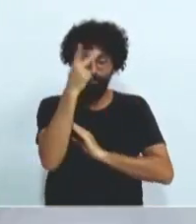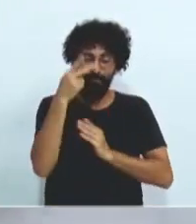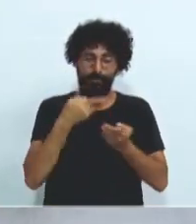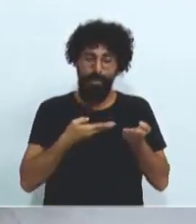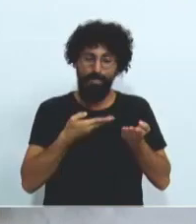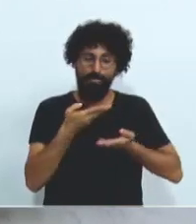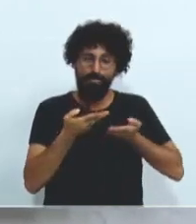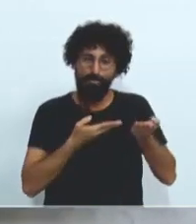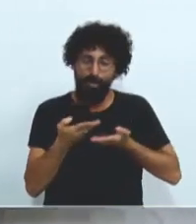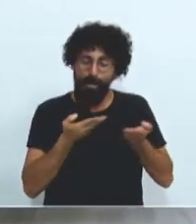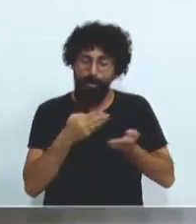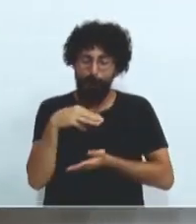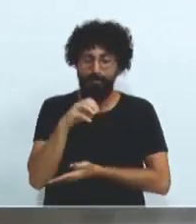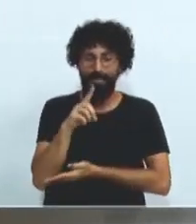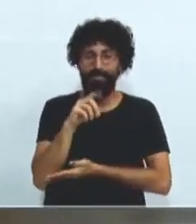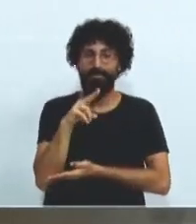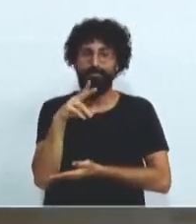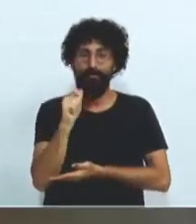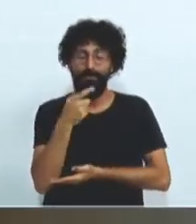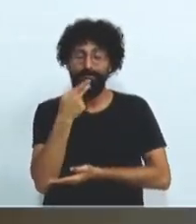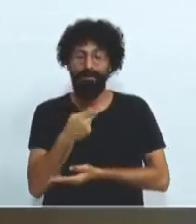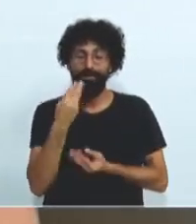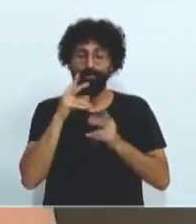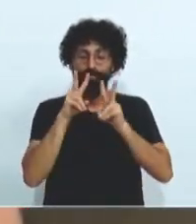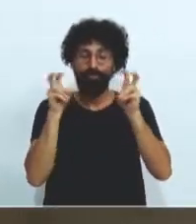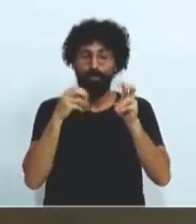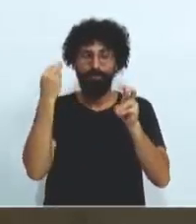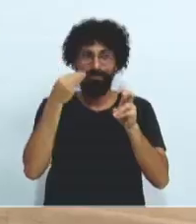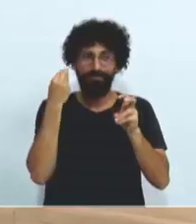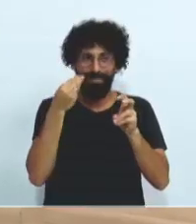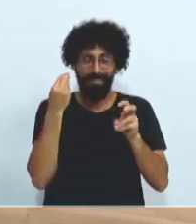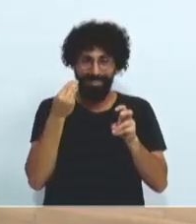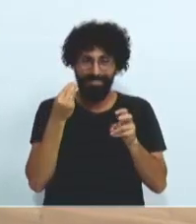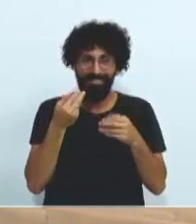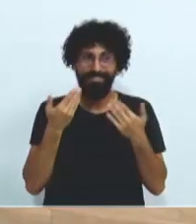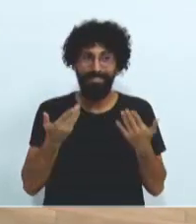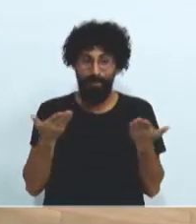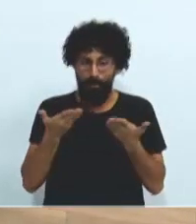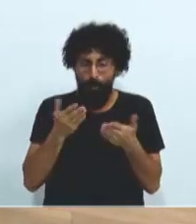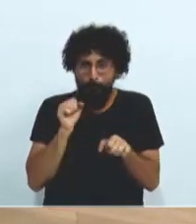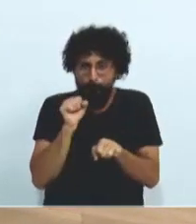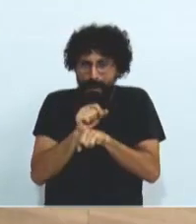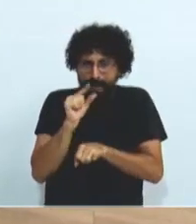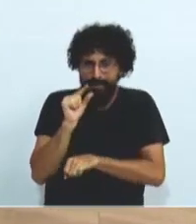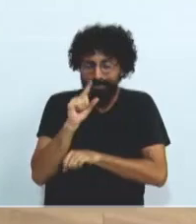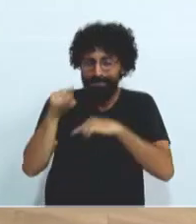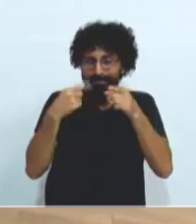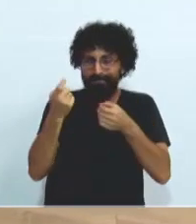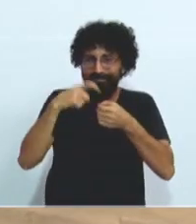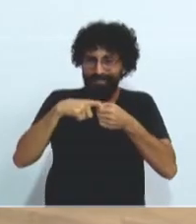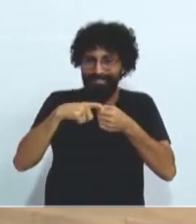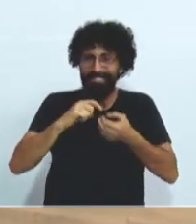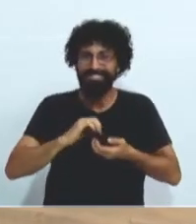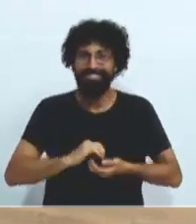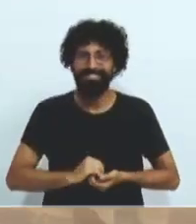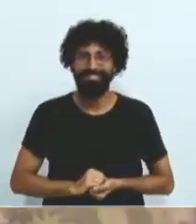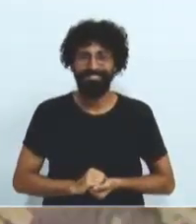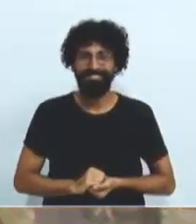desta experiência tão especial, recheada de esperança. A gente vai fazer uma pausa rápida, daqui a pouquinho nós estamos de volta.